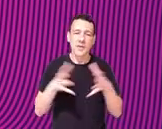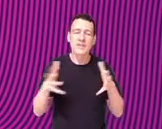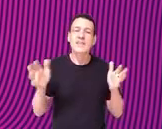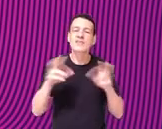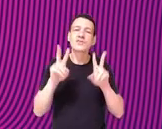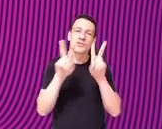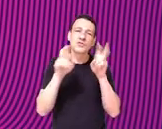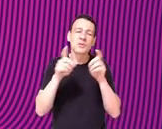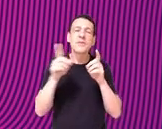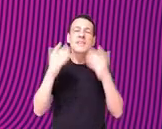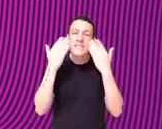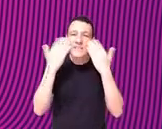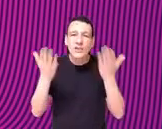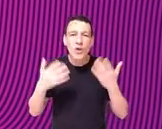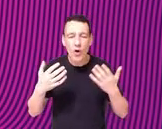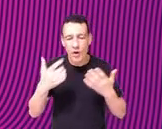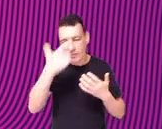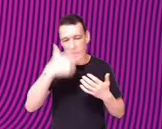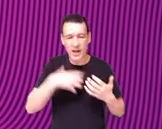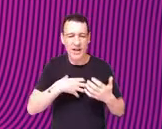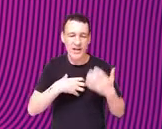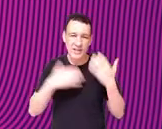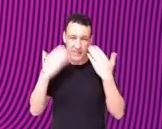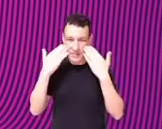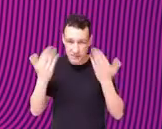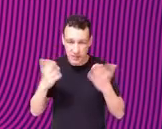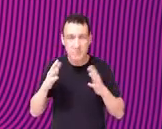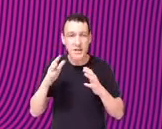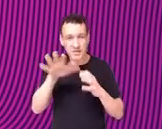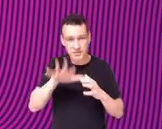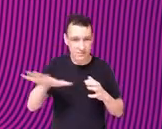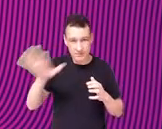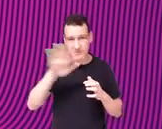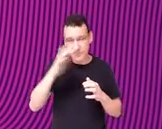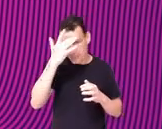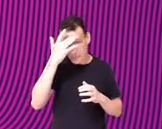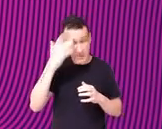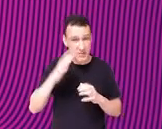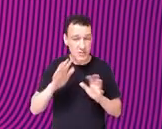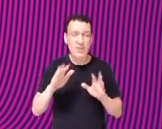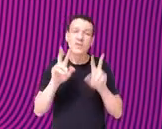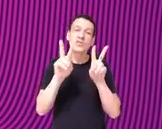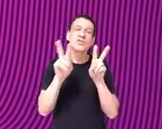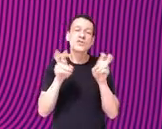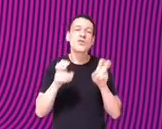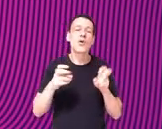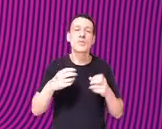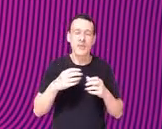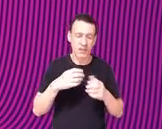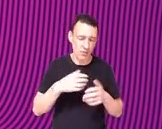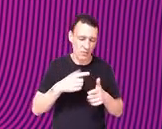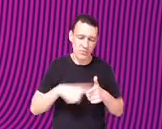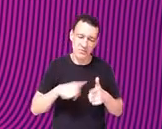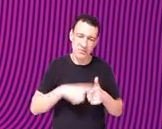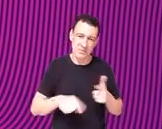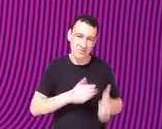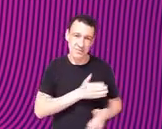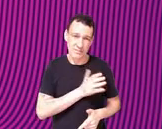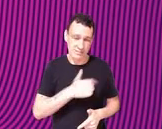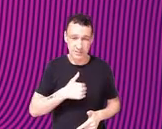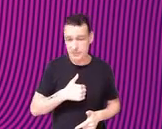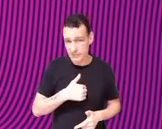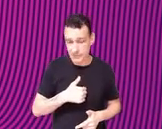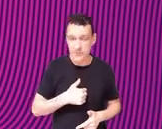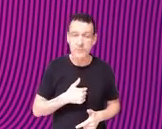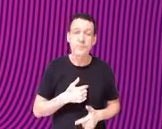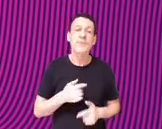por parte da população em geral sobre a insuficiência cardíaca pode melhorar dramaticamente a